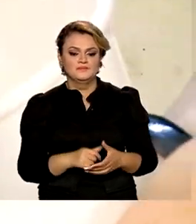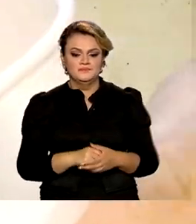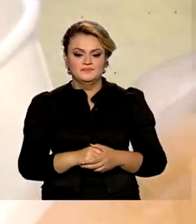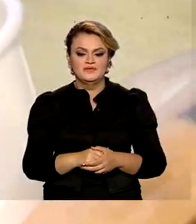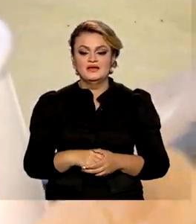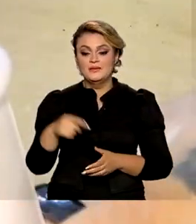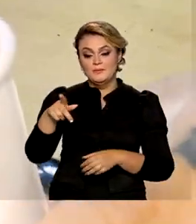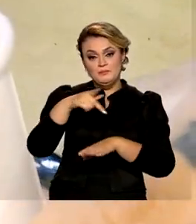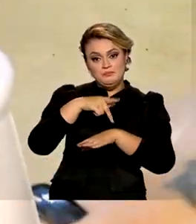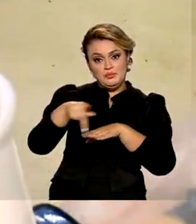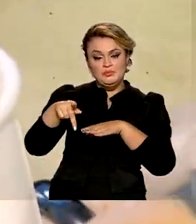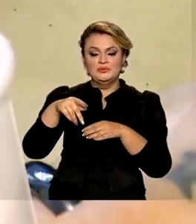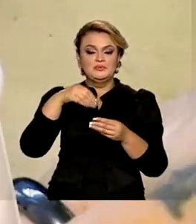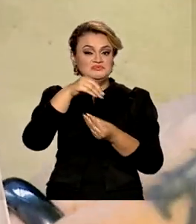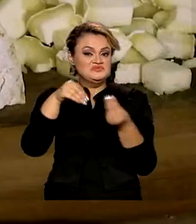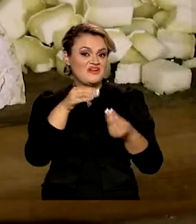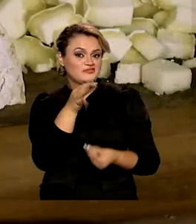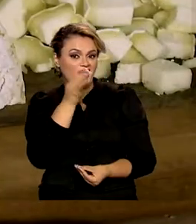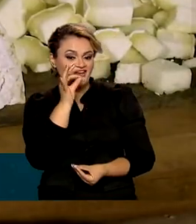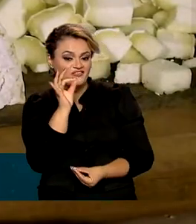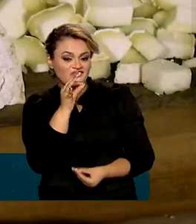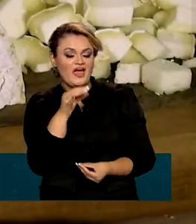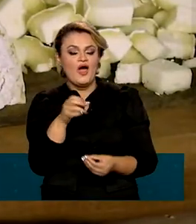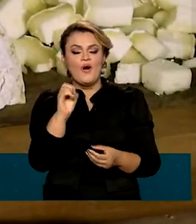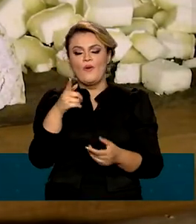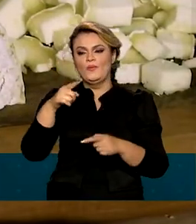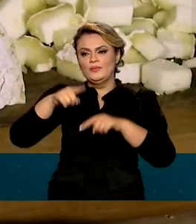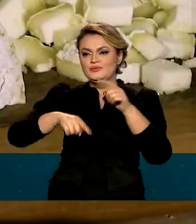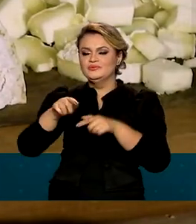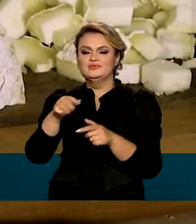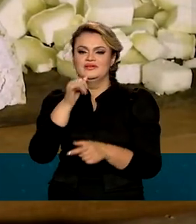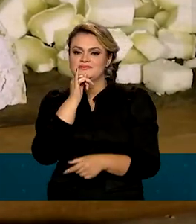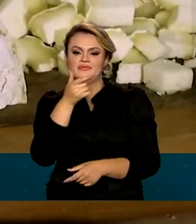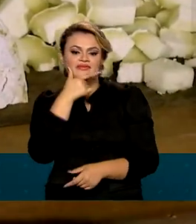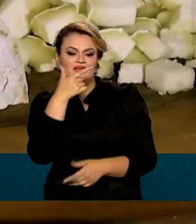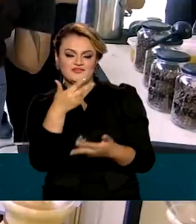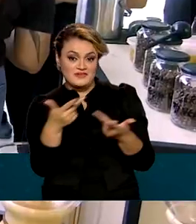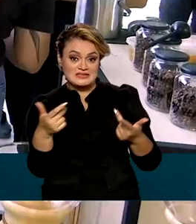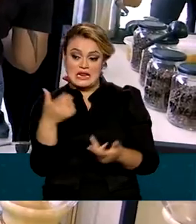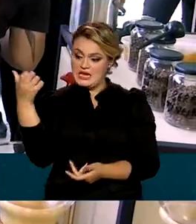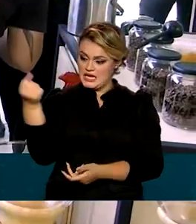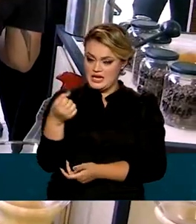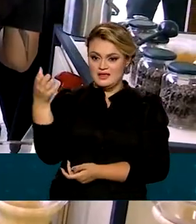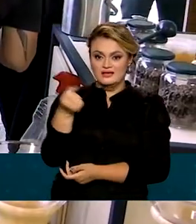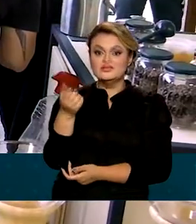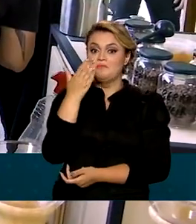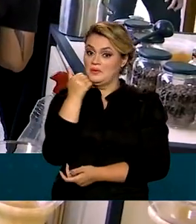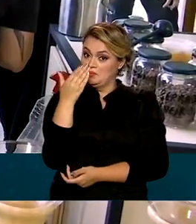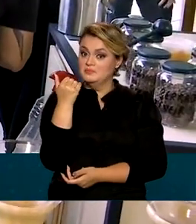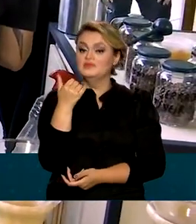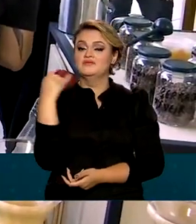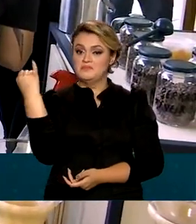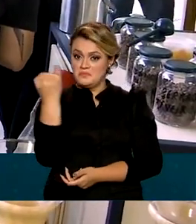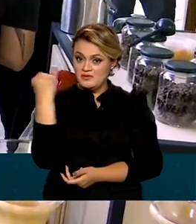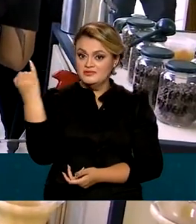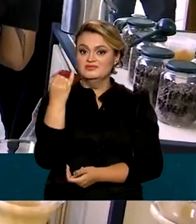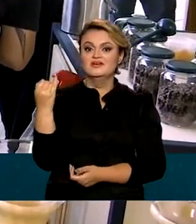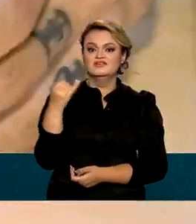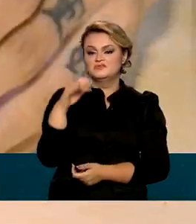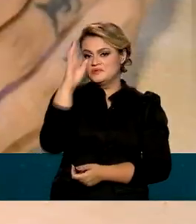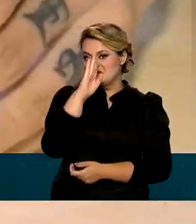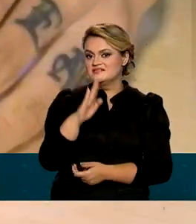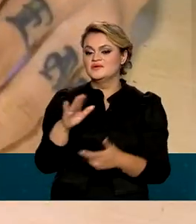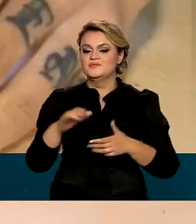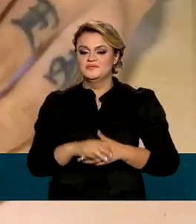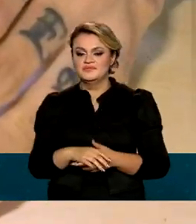Seja puro, misturado com café ou nos derivados como queijo, o leite é um alimento essencial para muitos brasileiros.